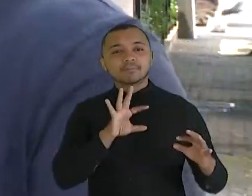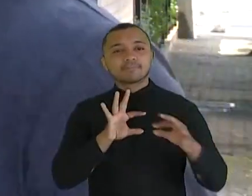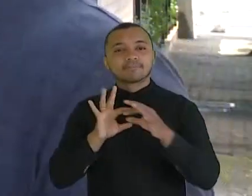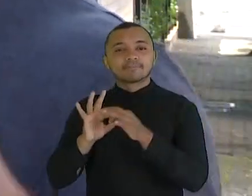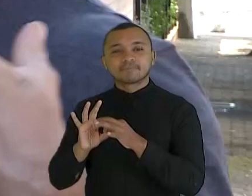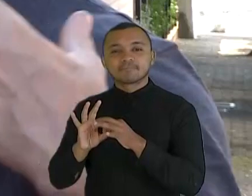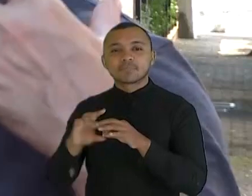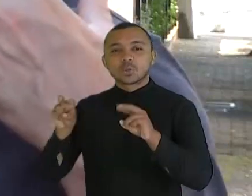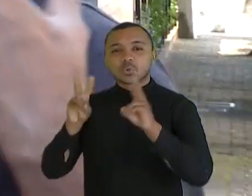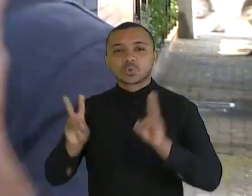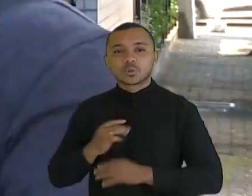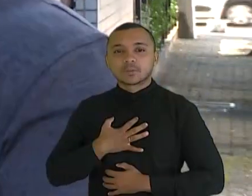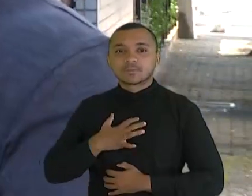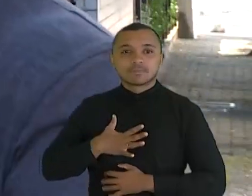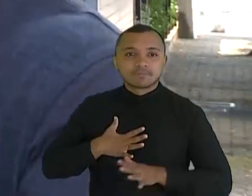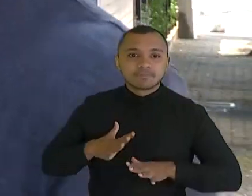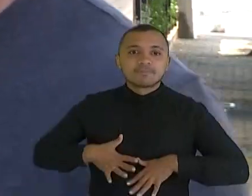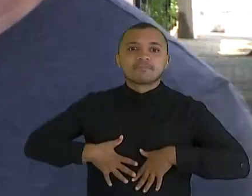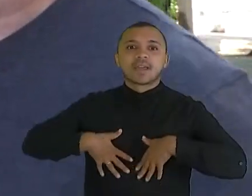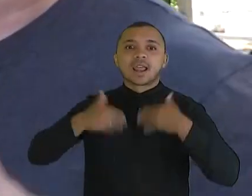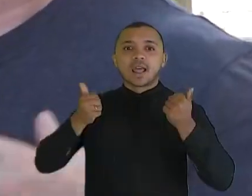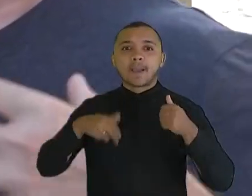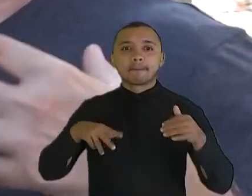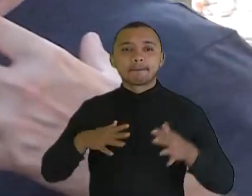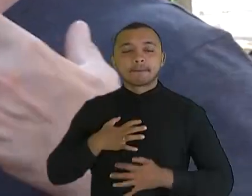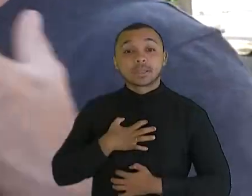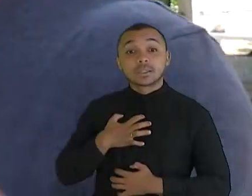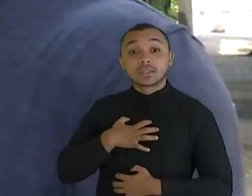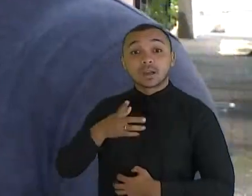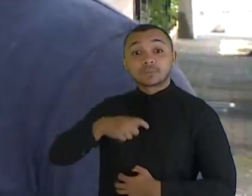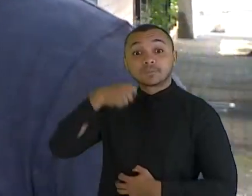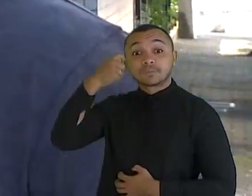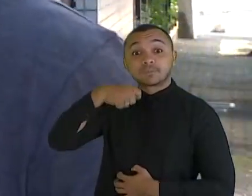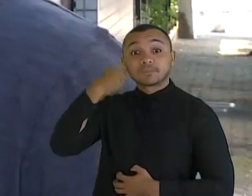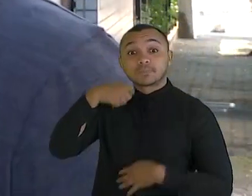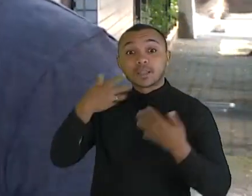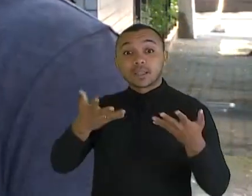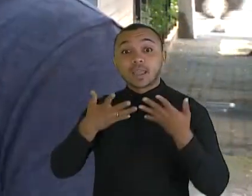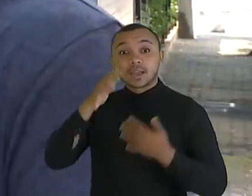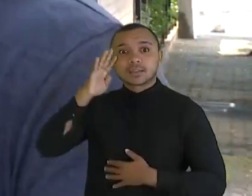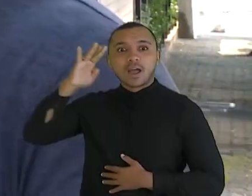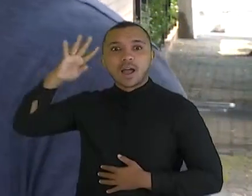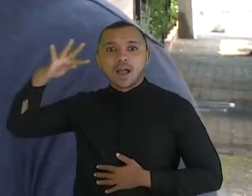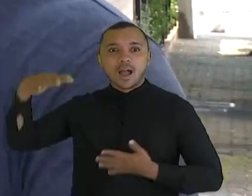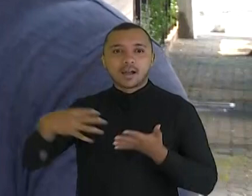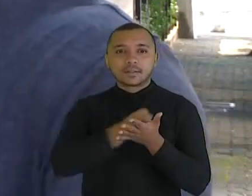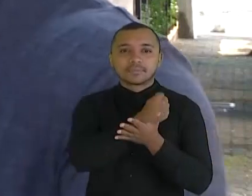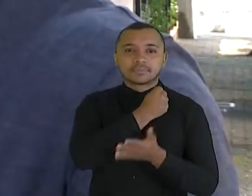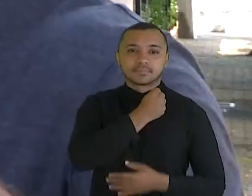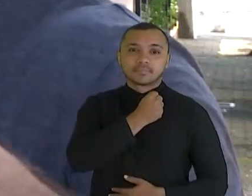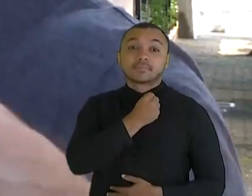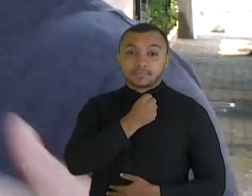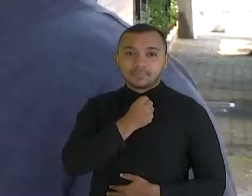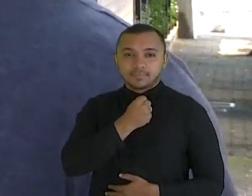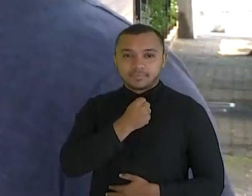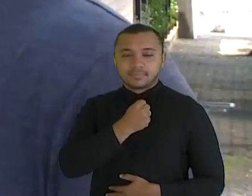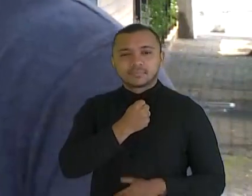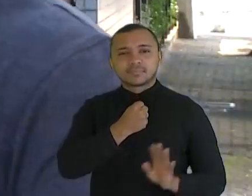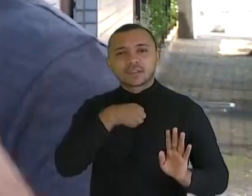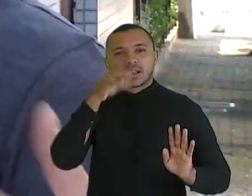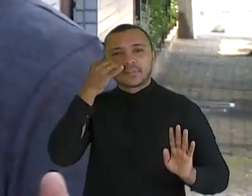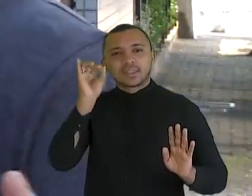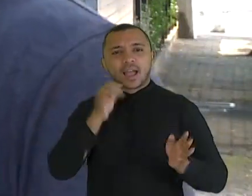da autoestima, né, do ator, de querer seguir seu sonho, de não se prender